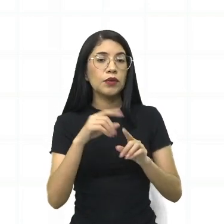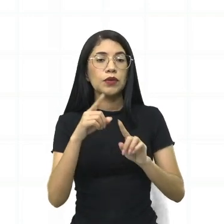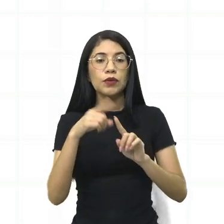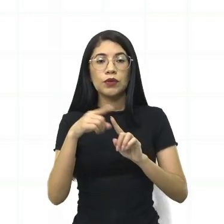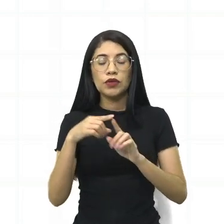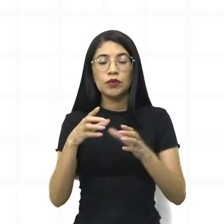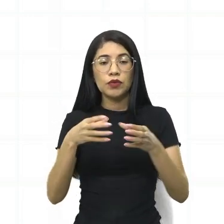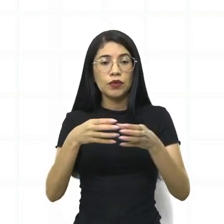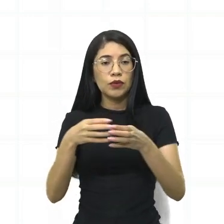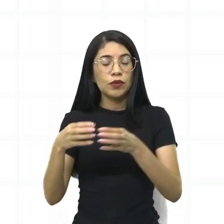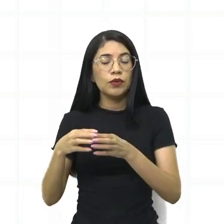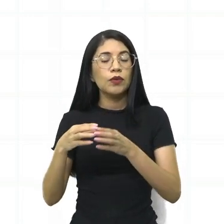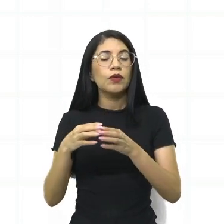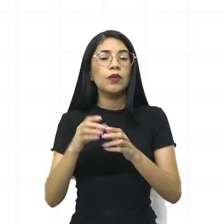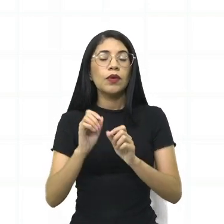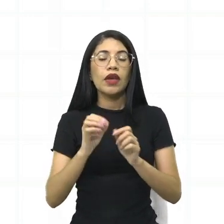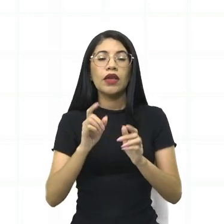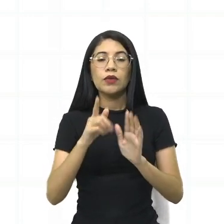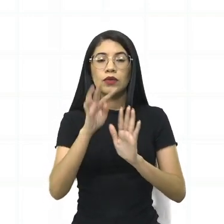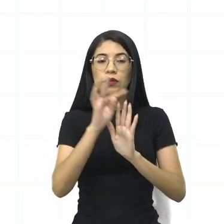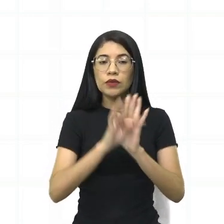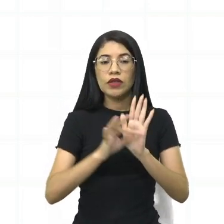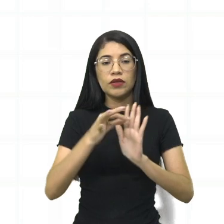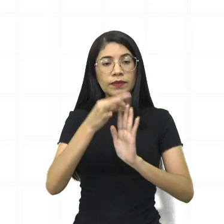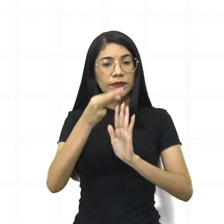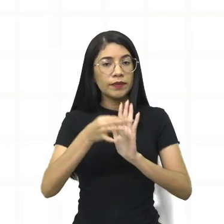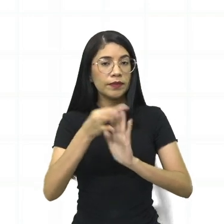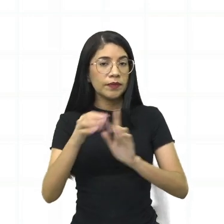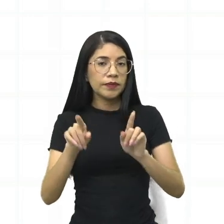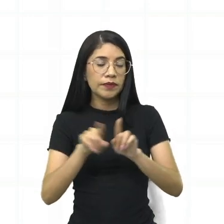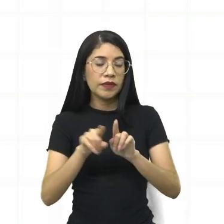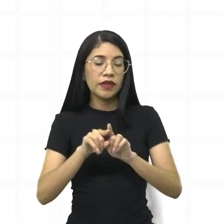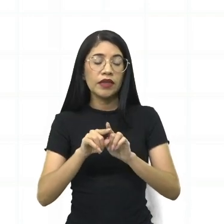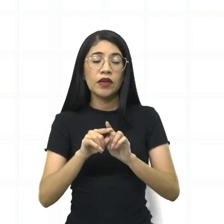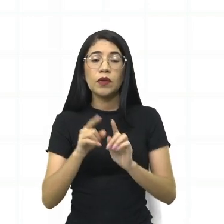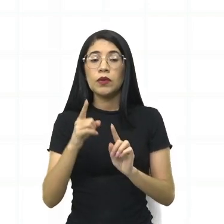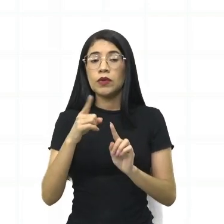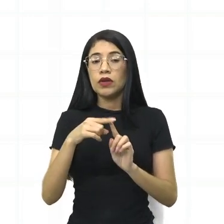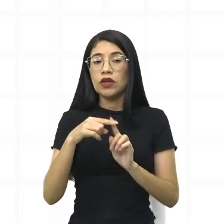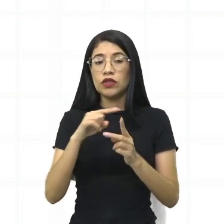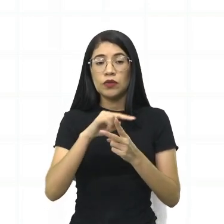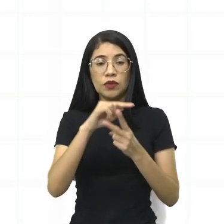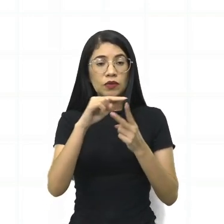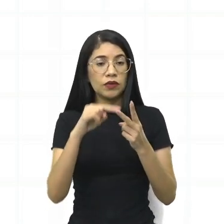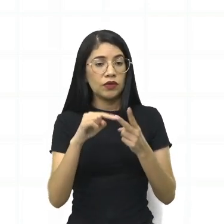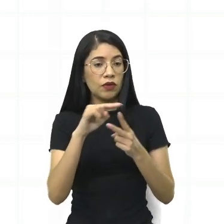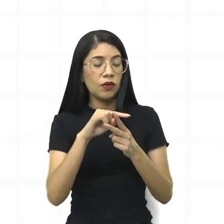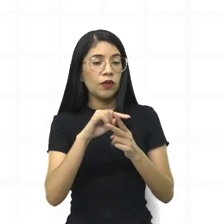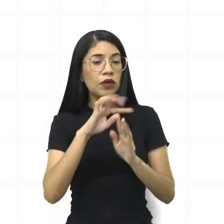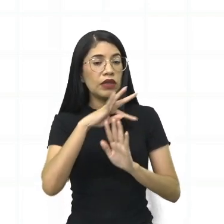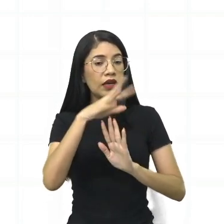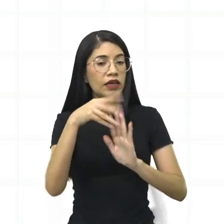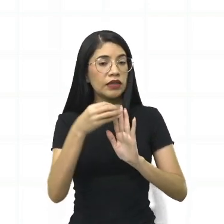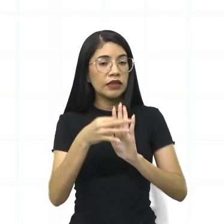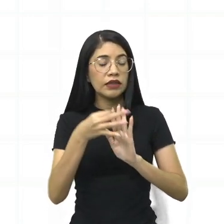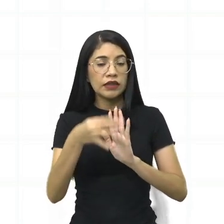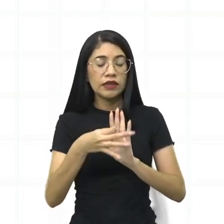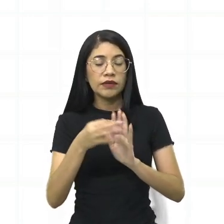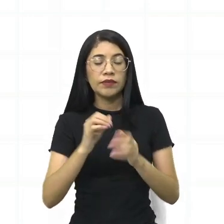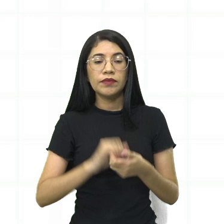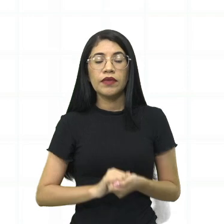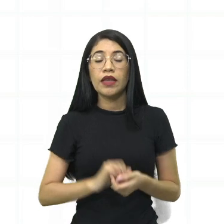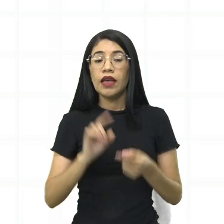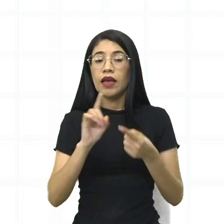dessa classificação dos textos argumentativos. Então, existem dois tipos de resenha.